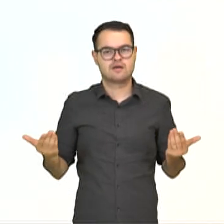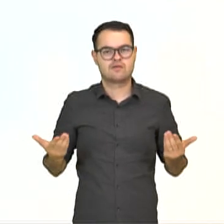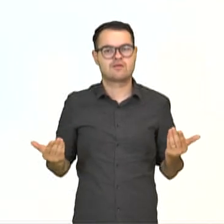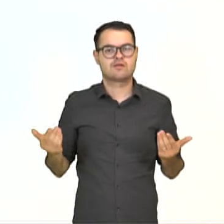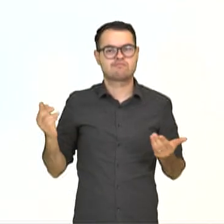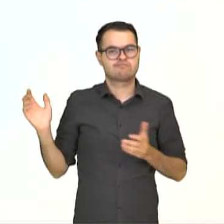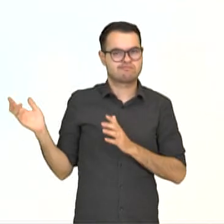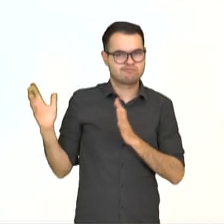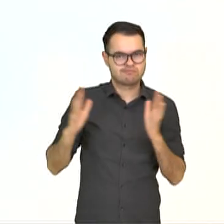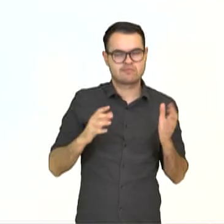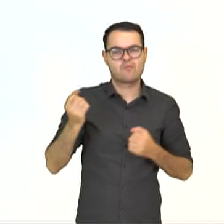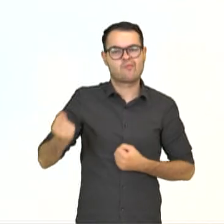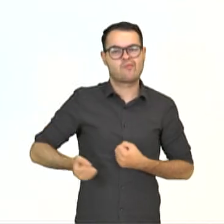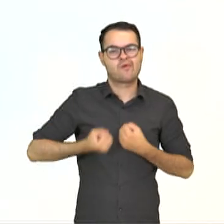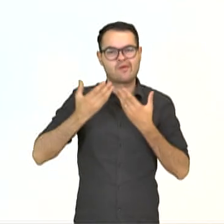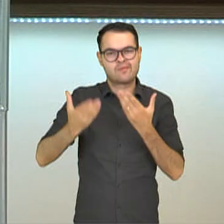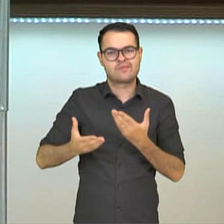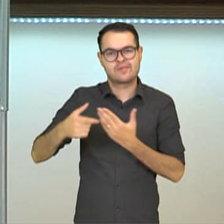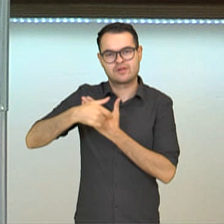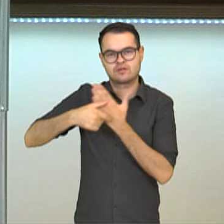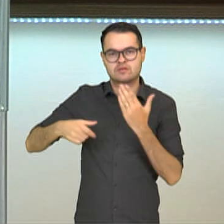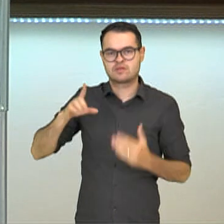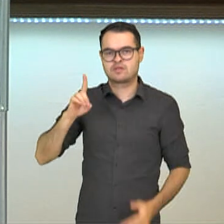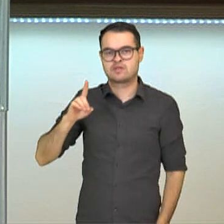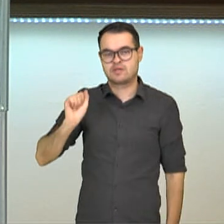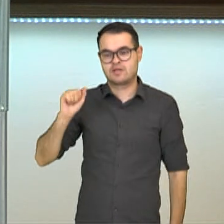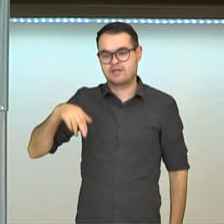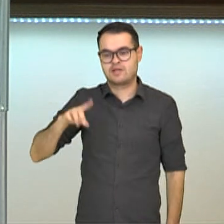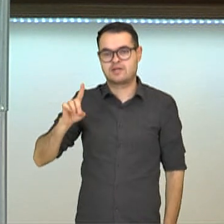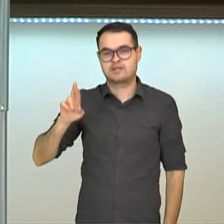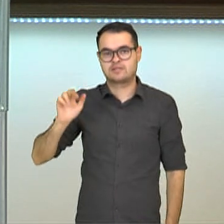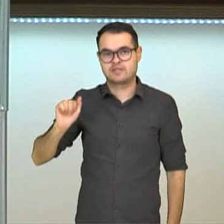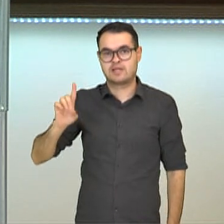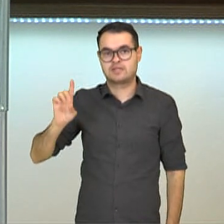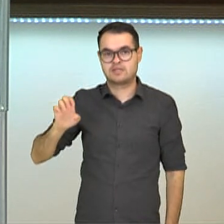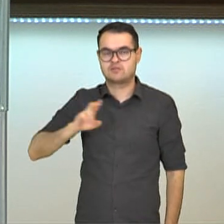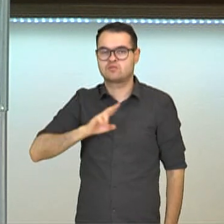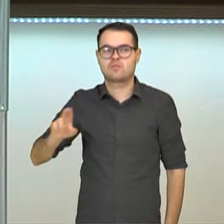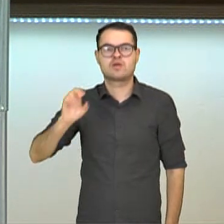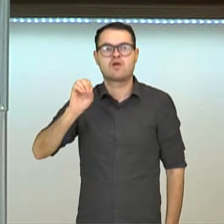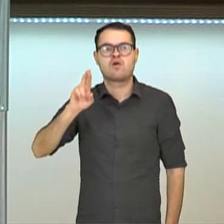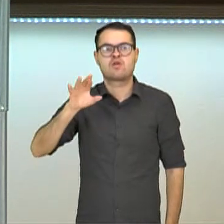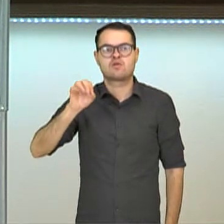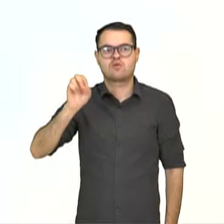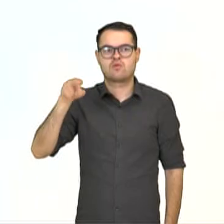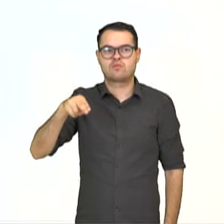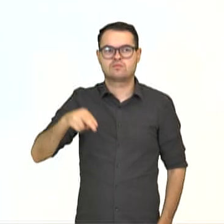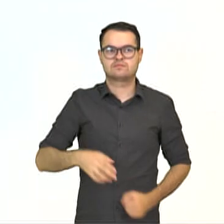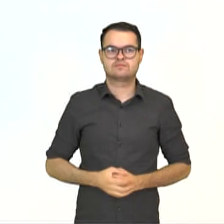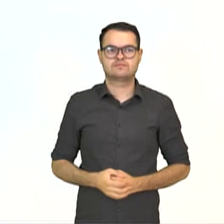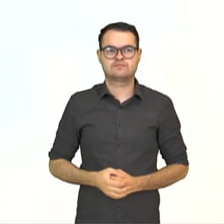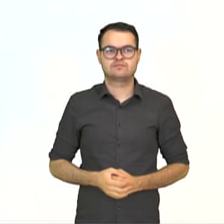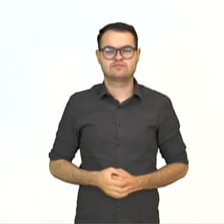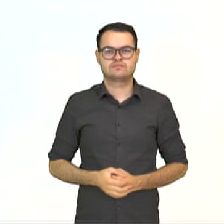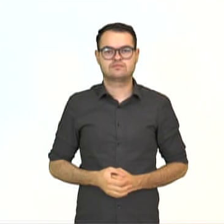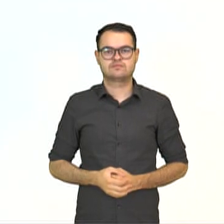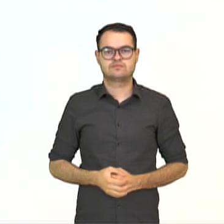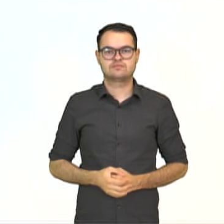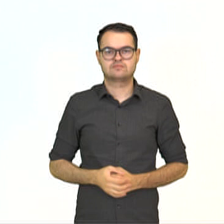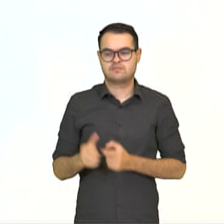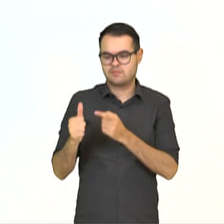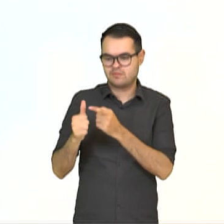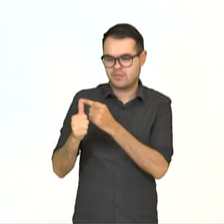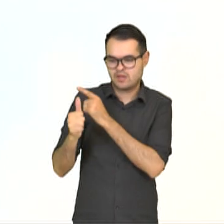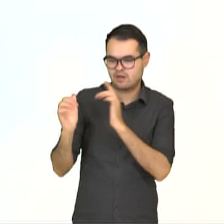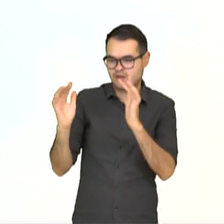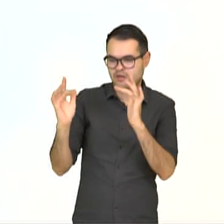fazer a leitura de um poema de Carlos Drummond de Andrade chamado Órion. Vamos ver? A primeira